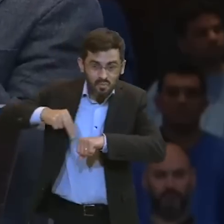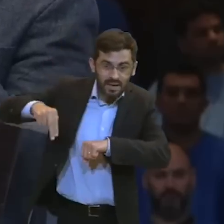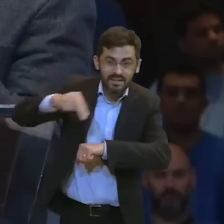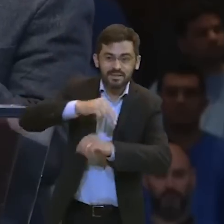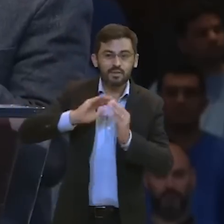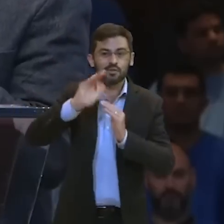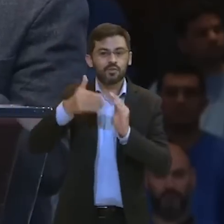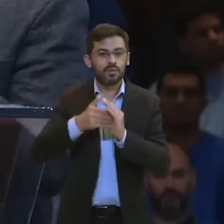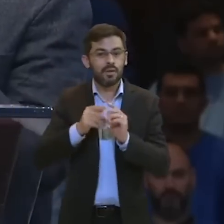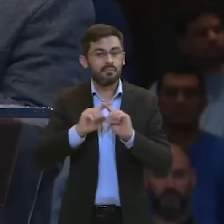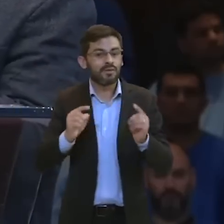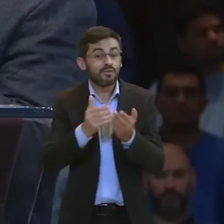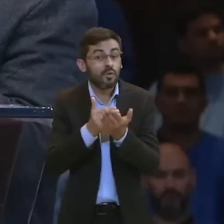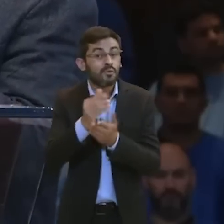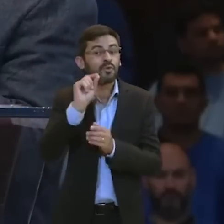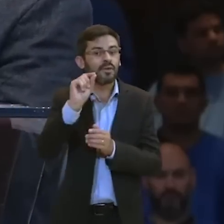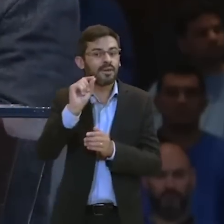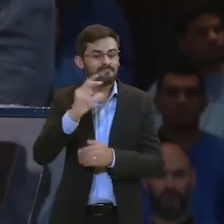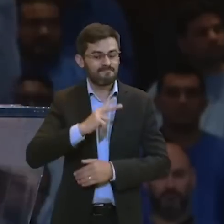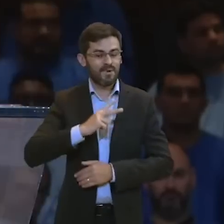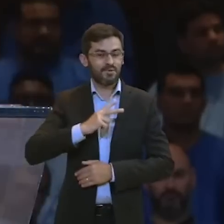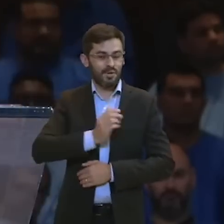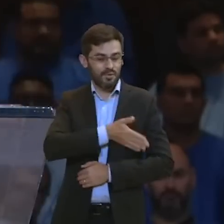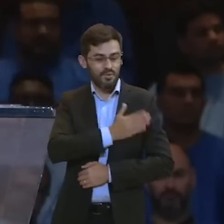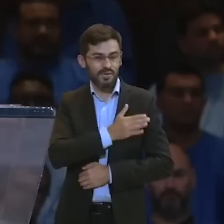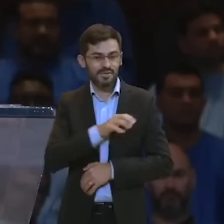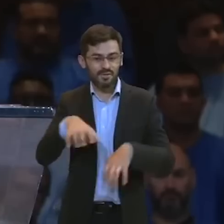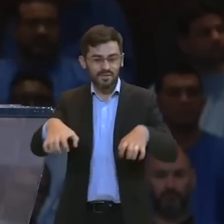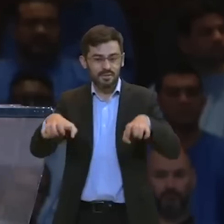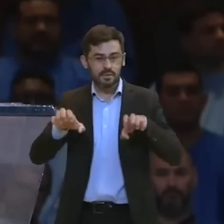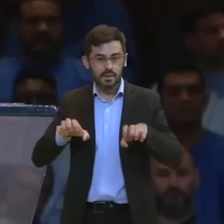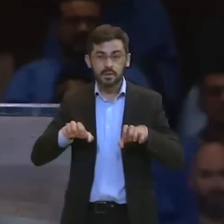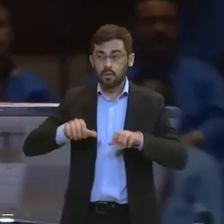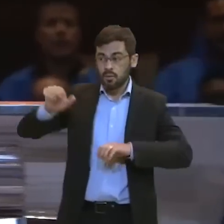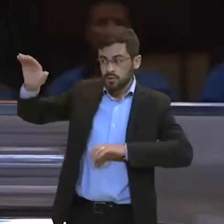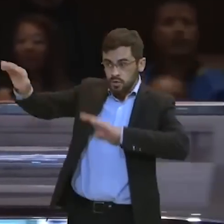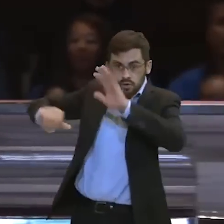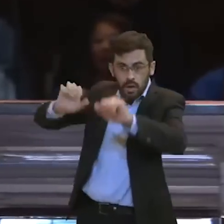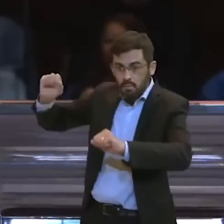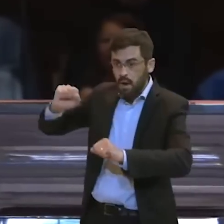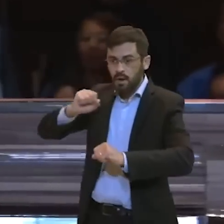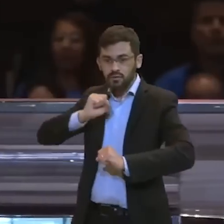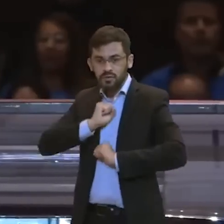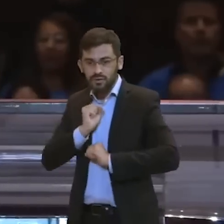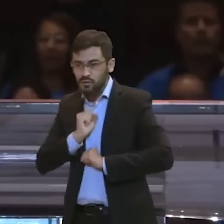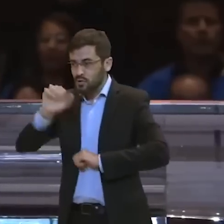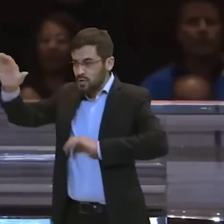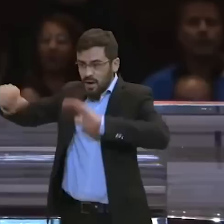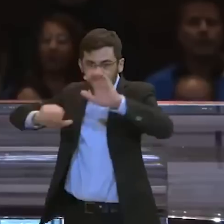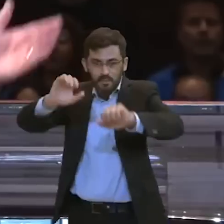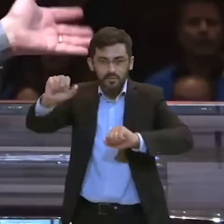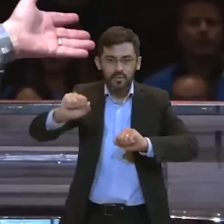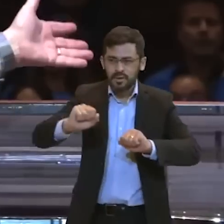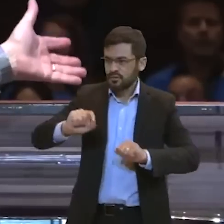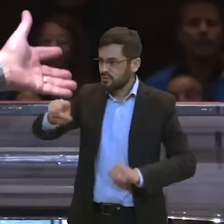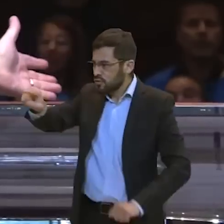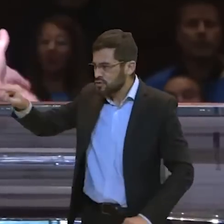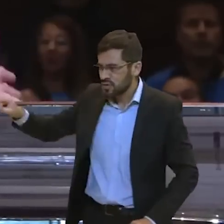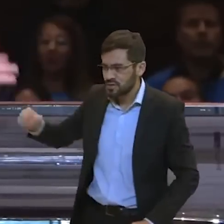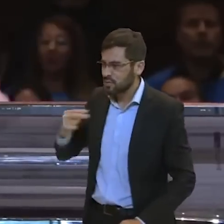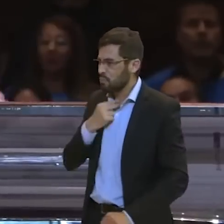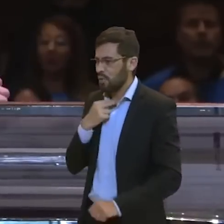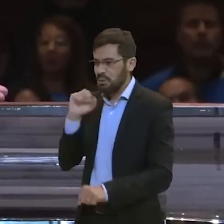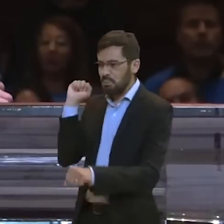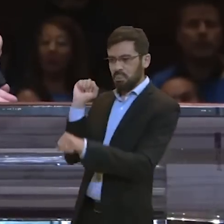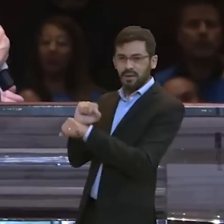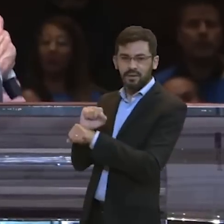tudo começou no coração dele. E ele então agora começa a chamar os levitas e os sacerdotes e diz: não sejam